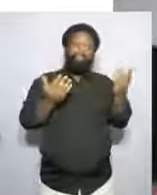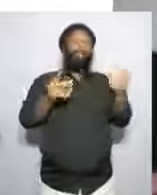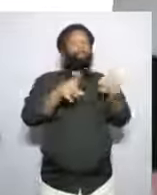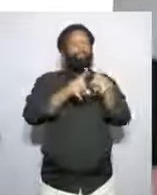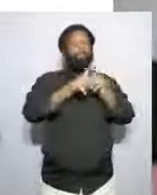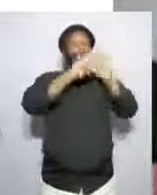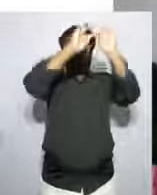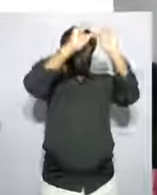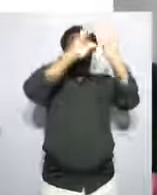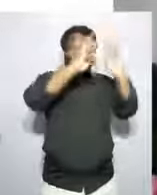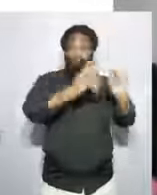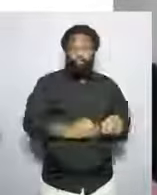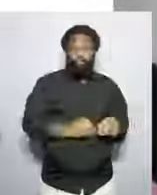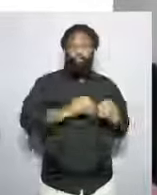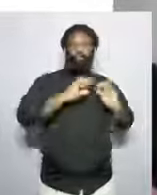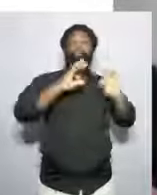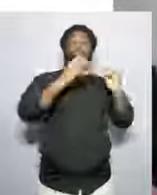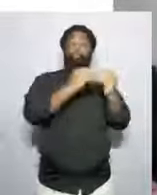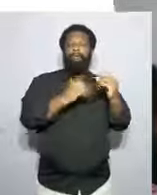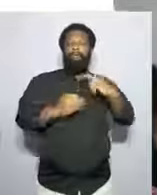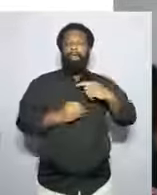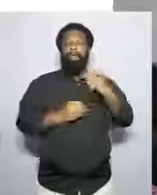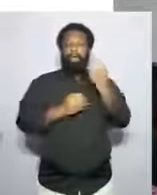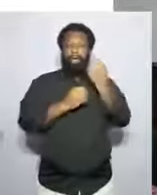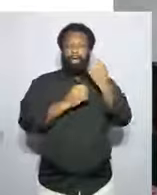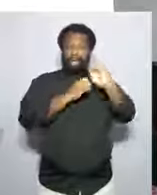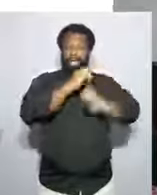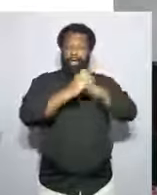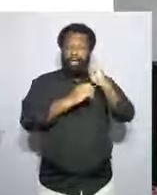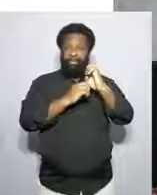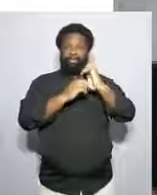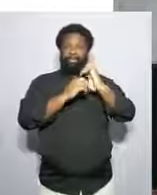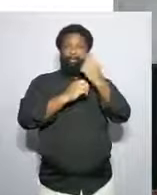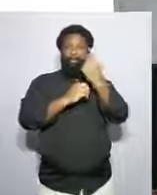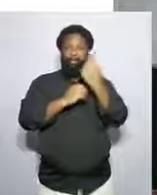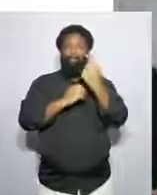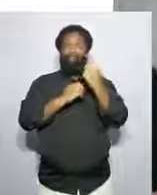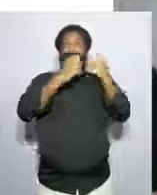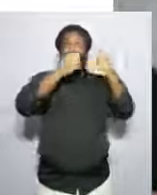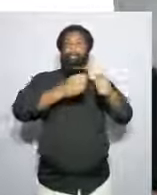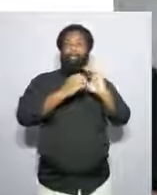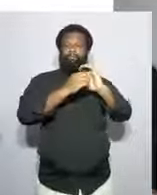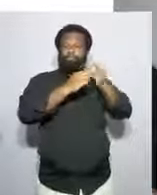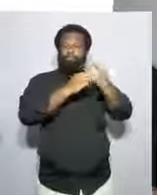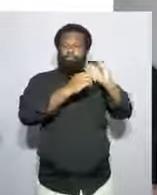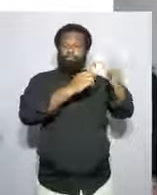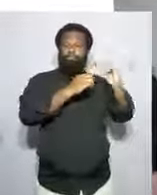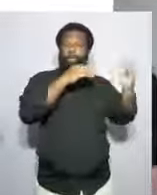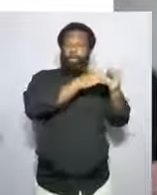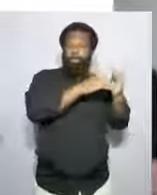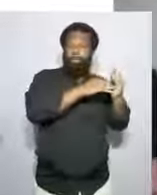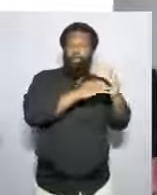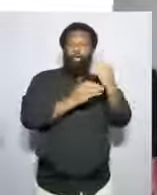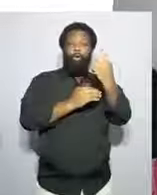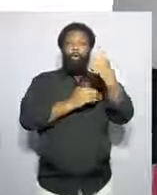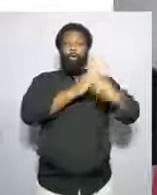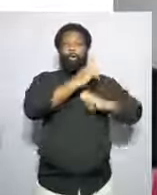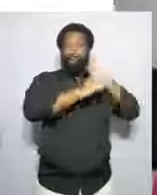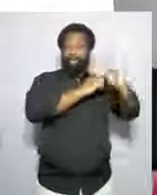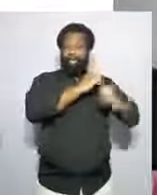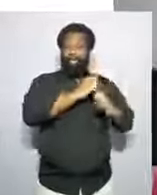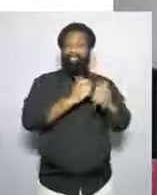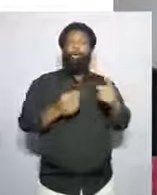como todos os outros elementos aqui, um elétron na camada de valência. Então, eu posso dizer que todo mundo